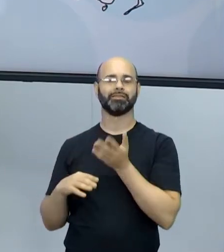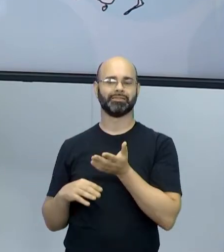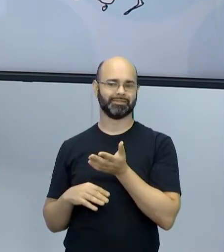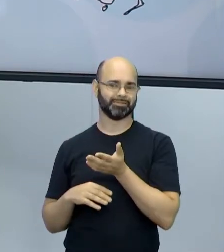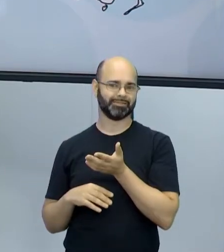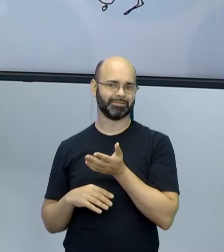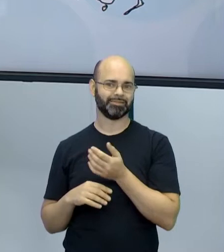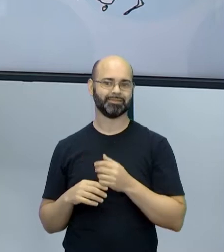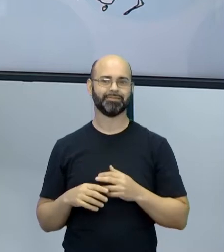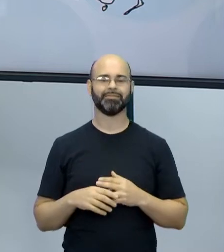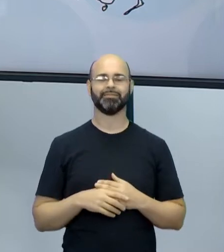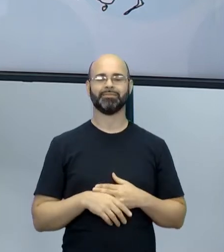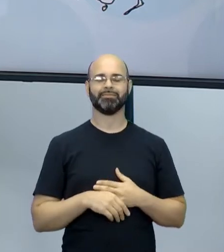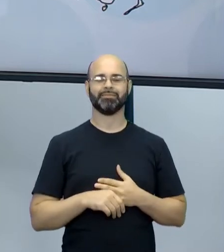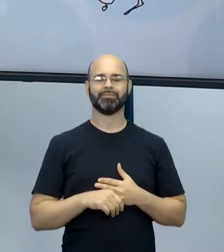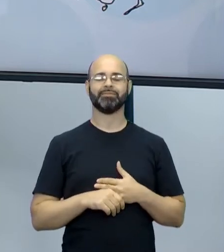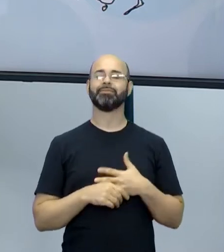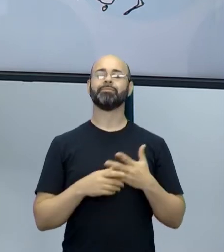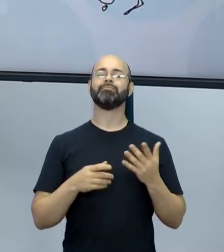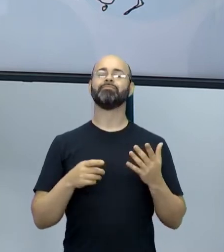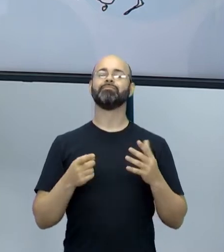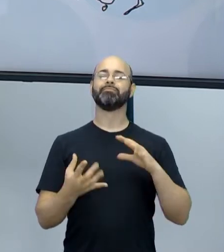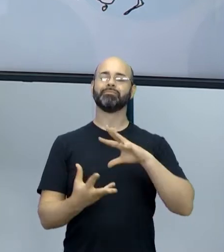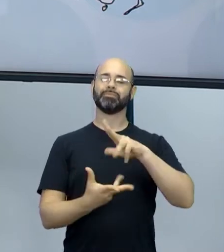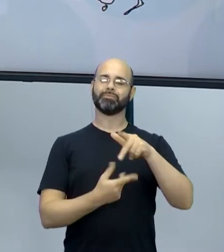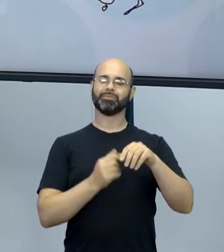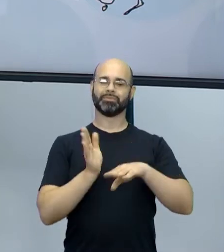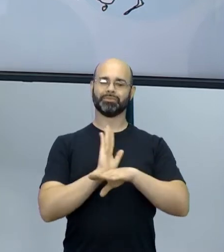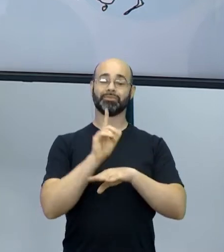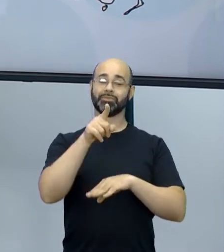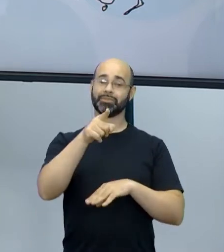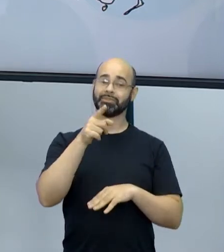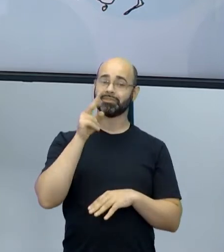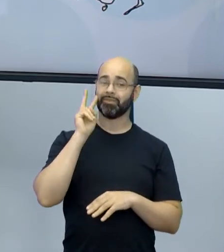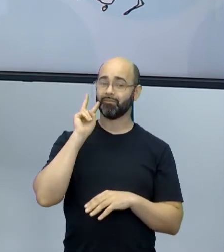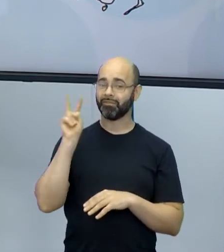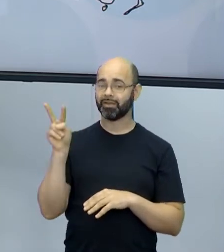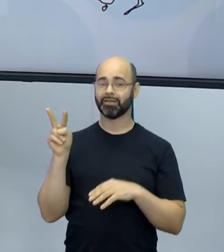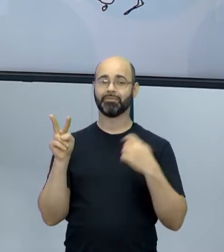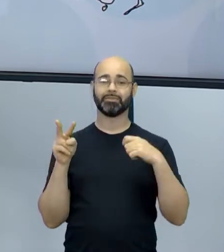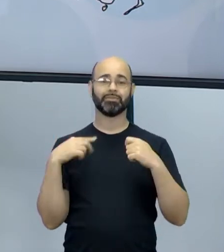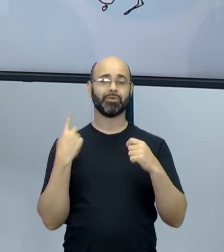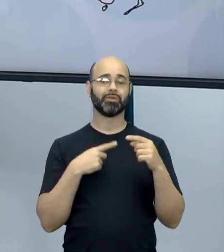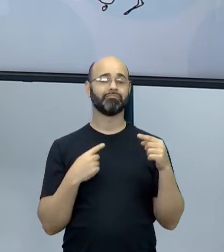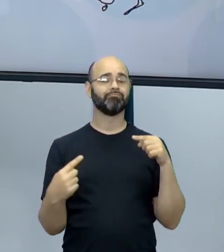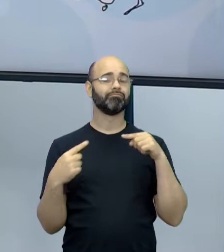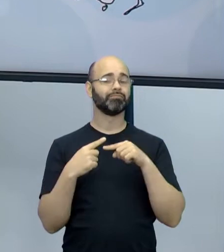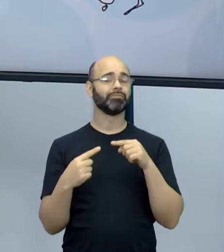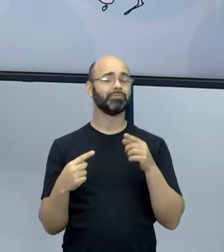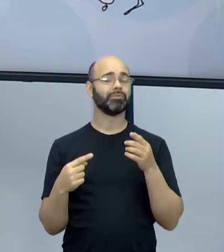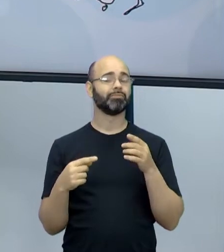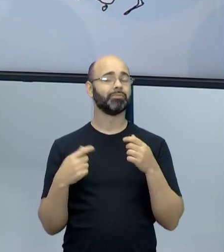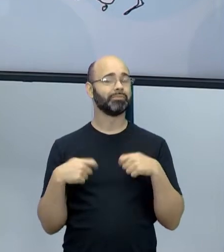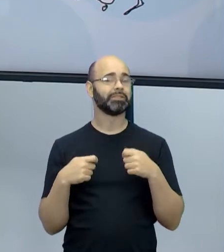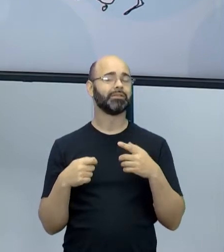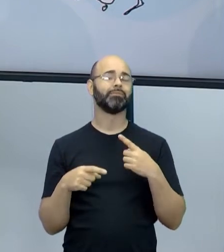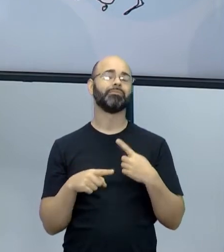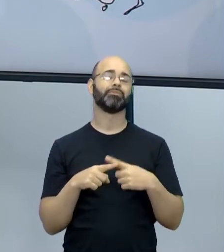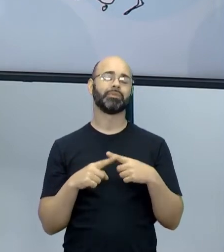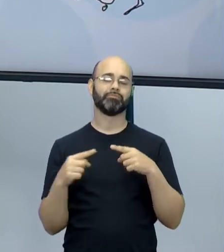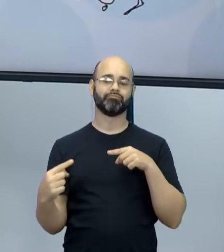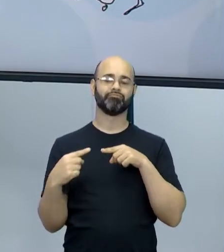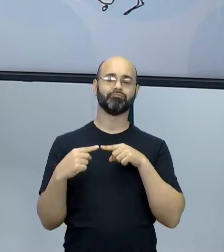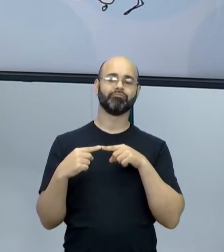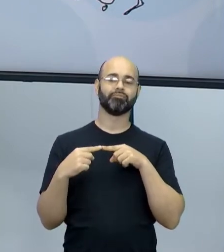observar os filmes do mundo com aquilo que pode parecer conosco, porque às vezes a gente vai só